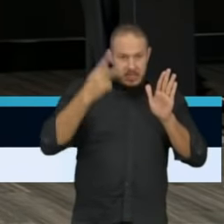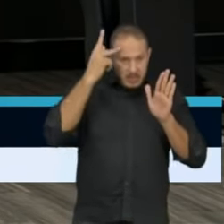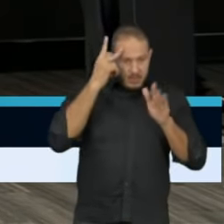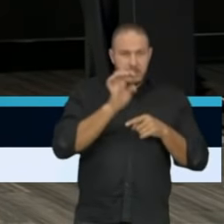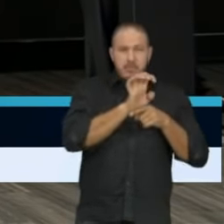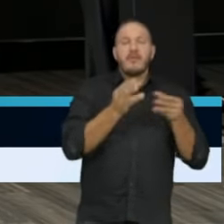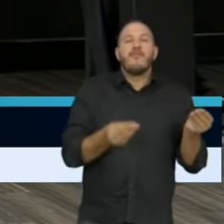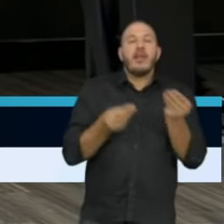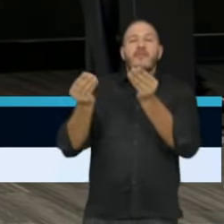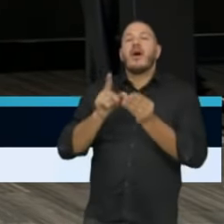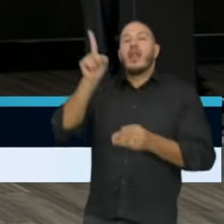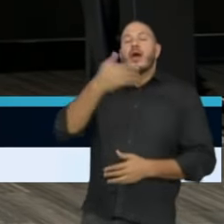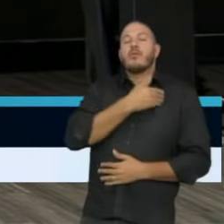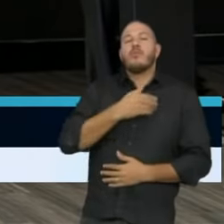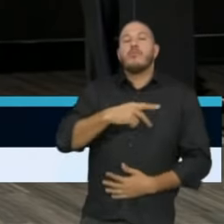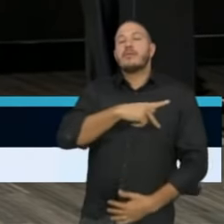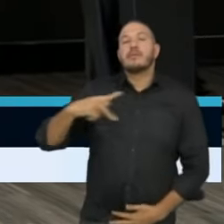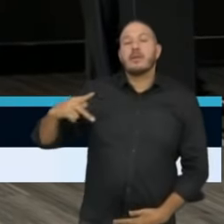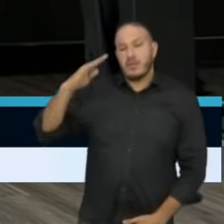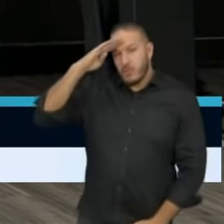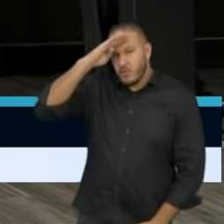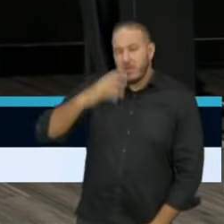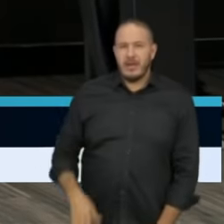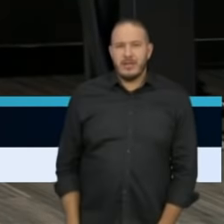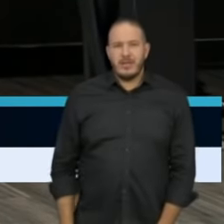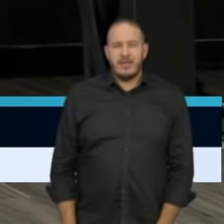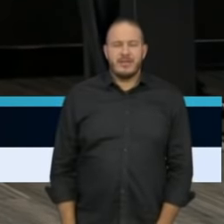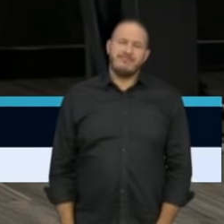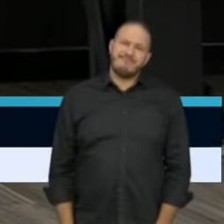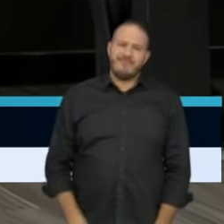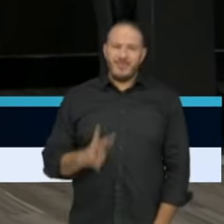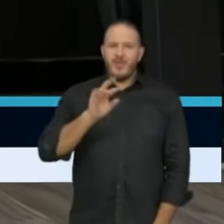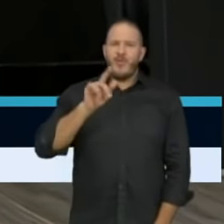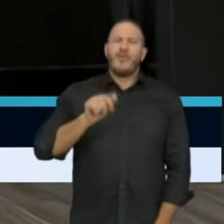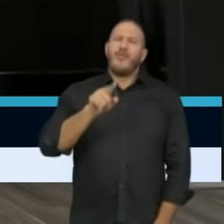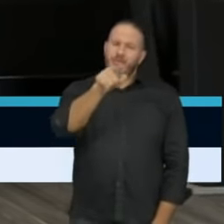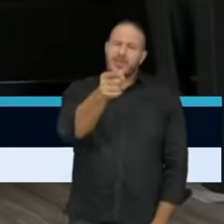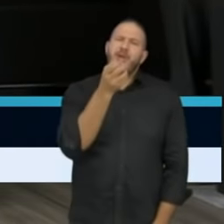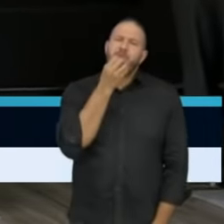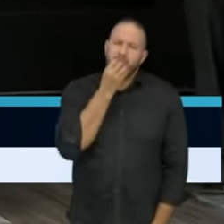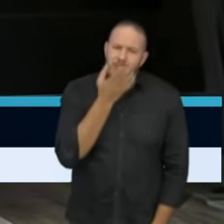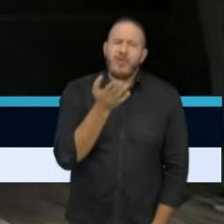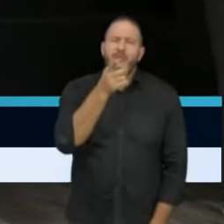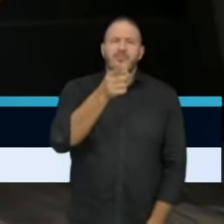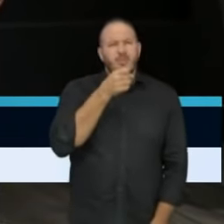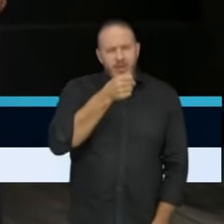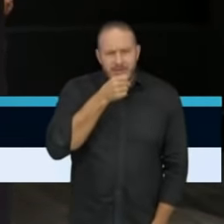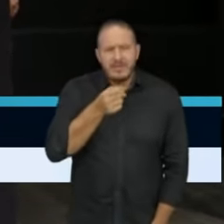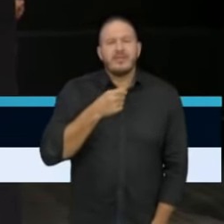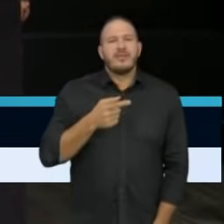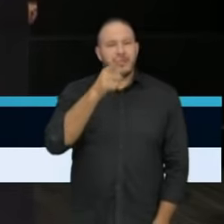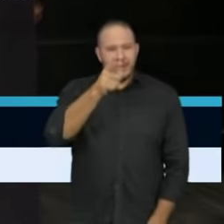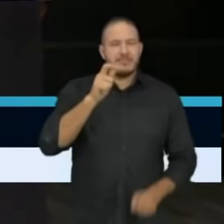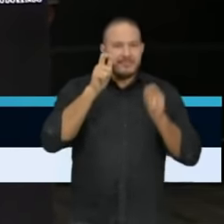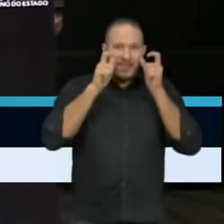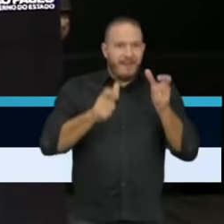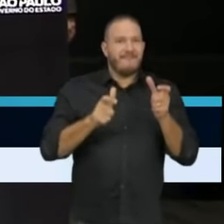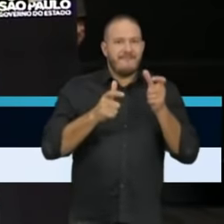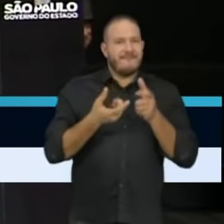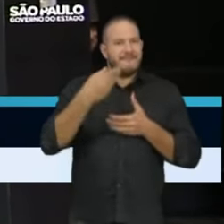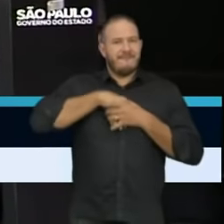presidente Bolsonaro. Will, você é um bom jornalista e todo jornalista tem que ter, estar instigado pela